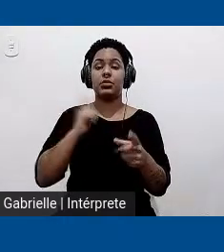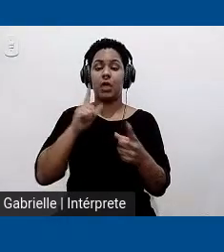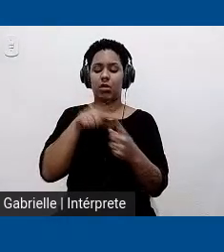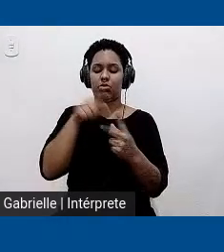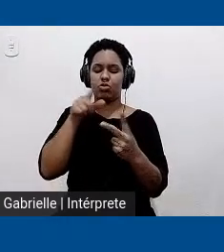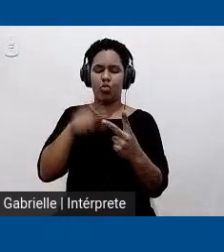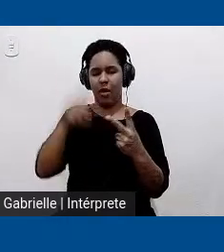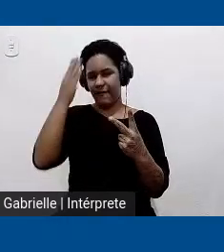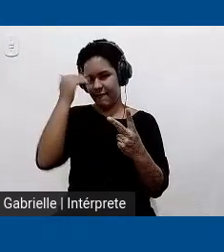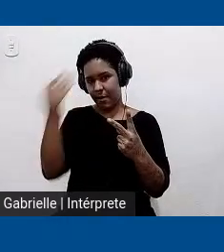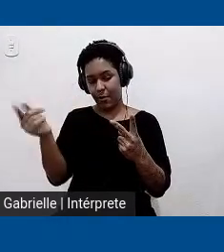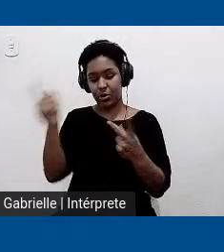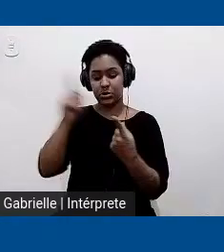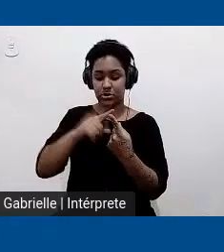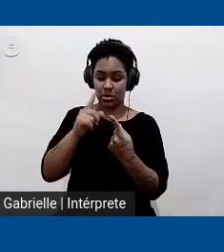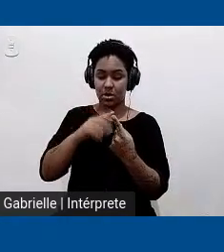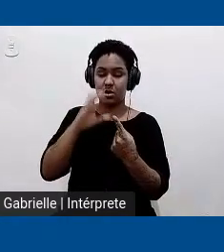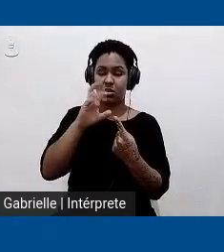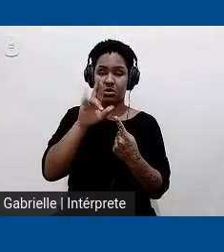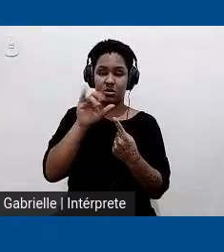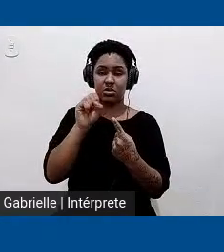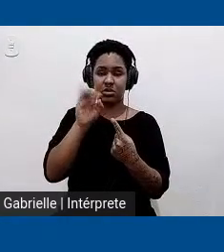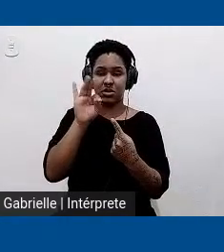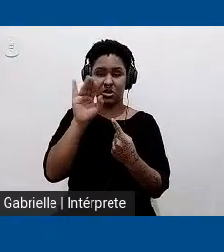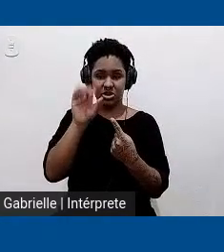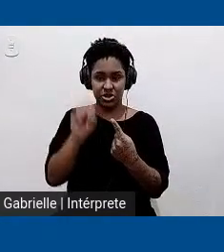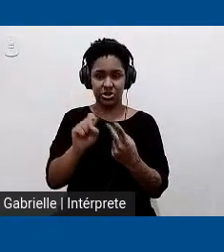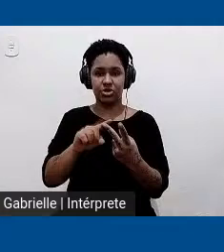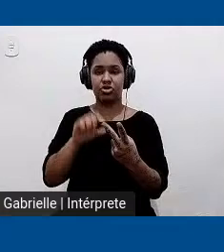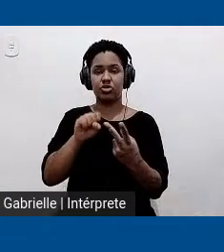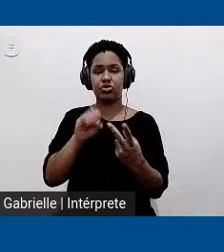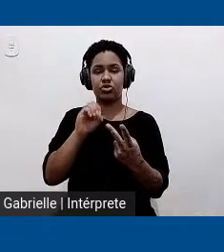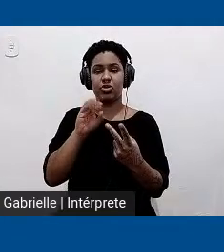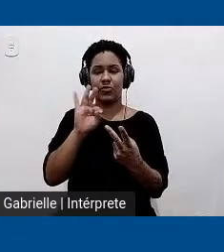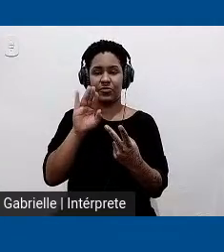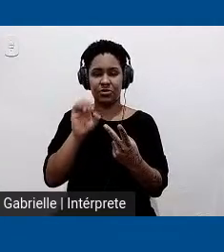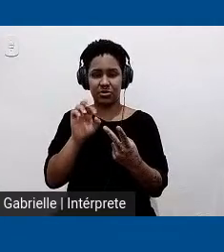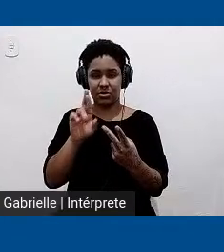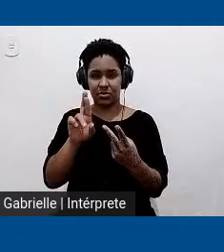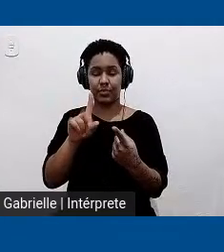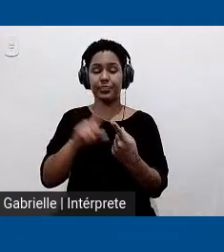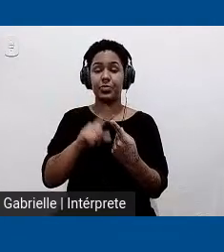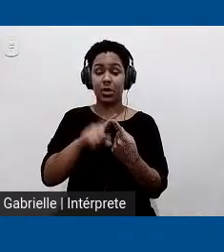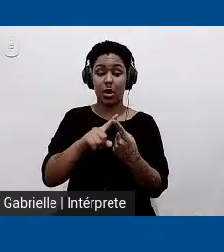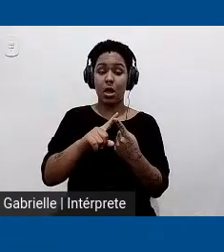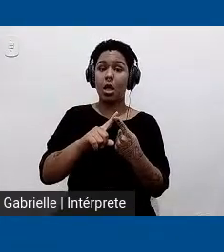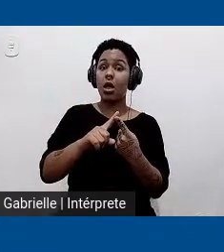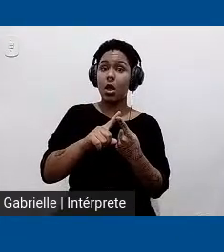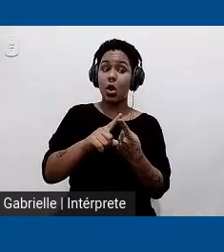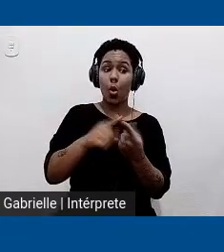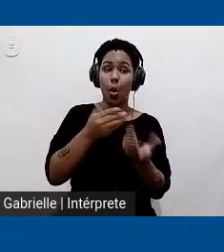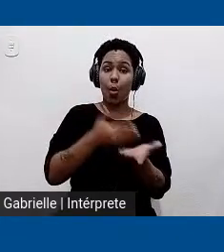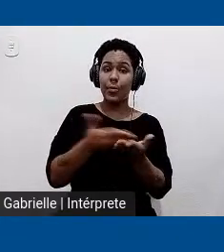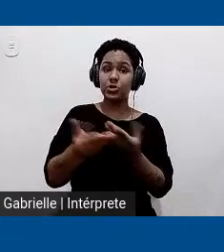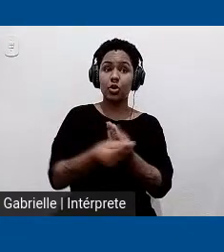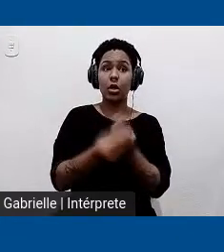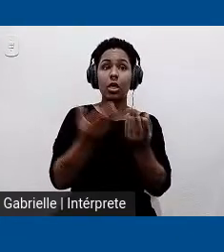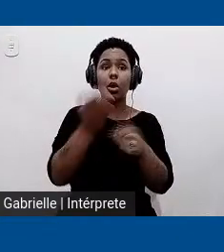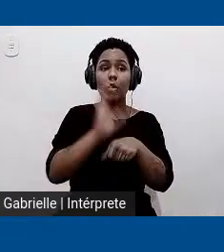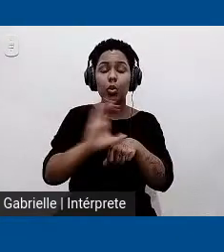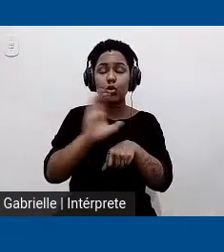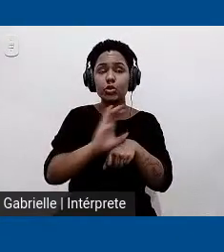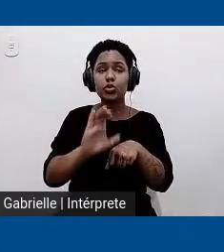está oferecendo um curso de fotografia que está começando na próxima semana para